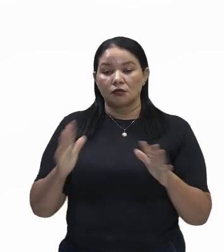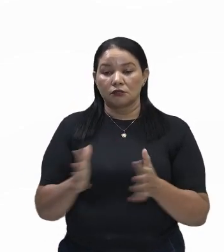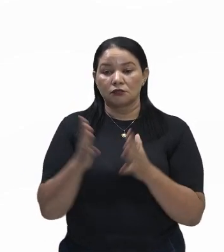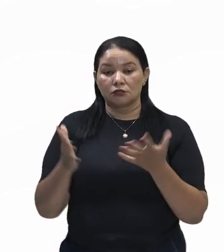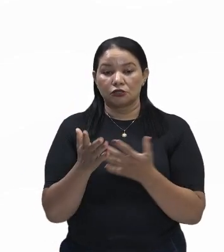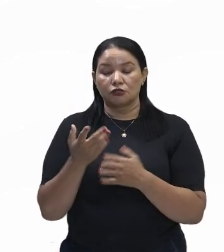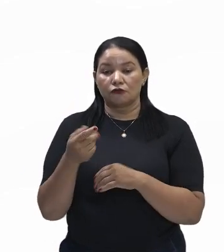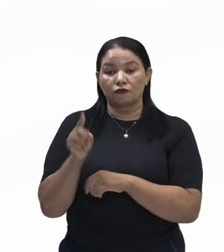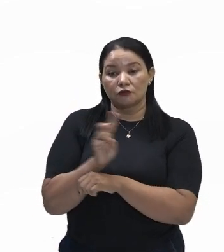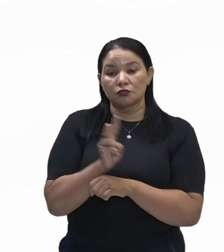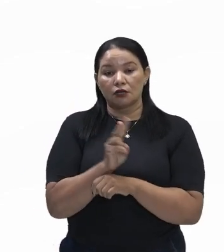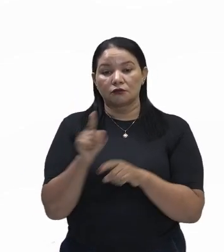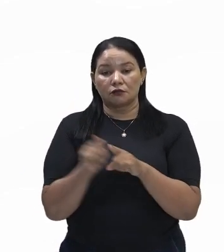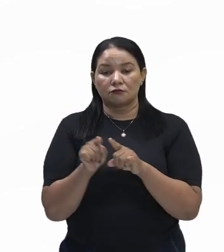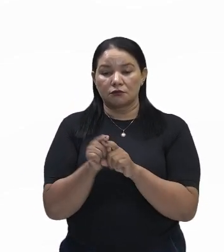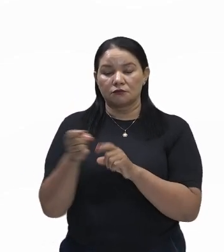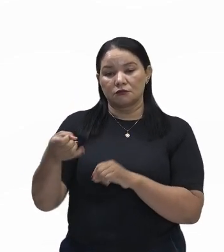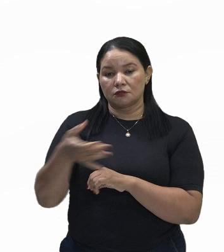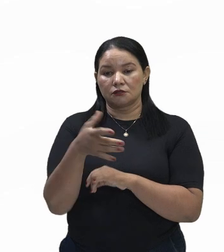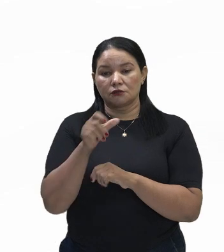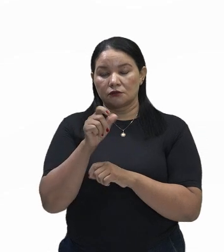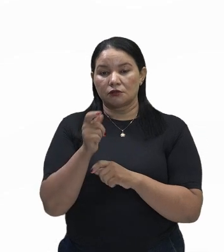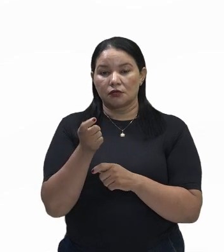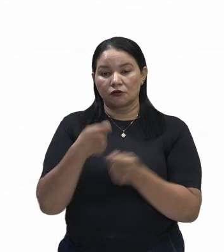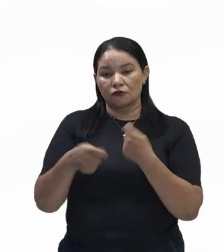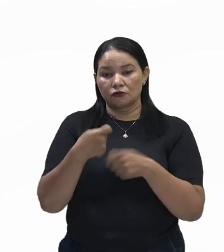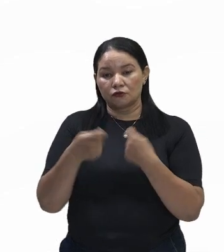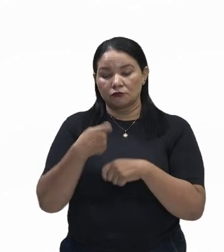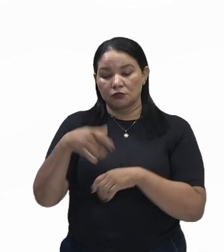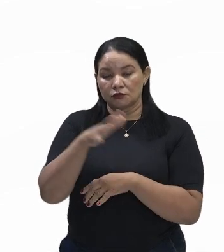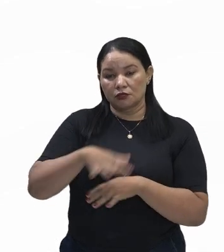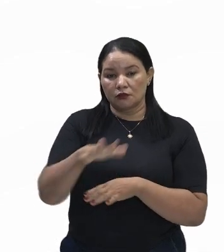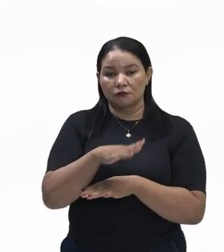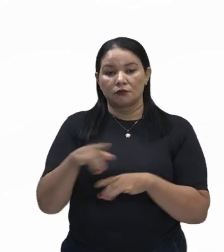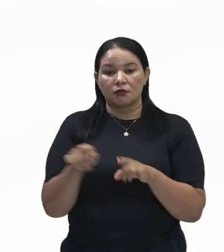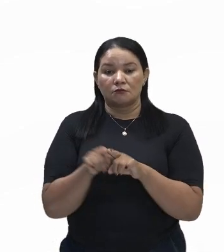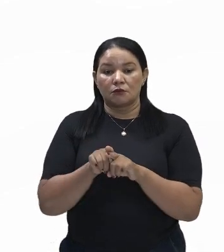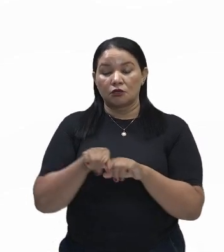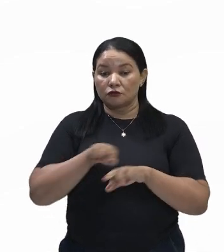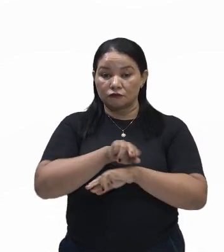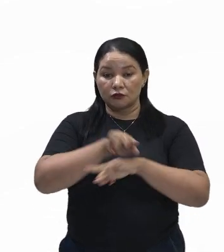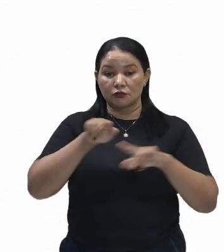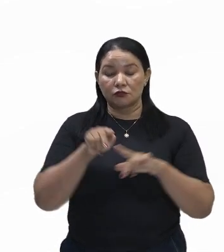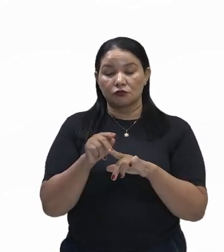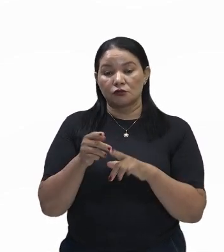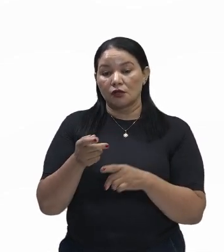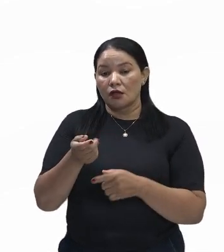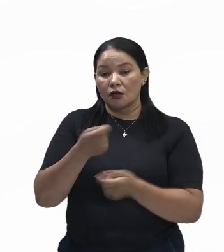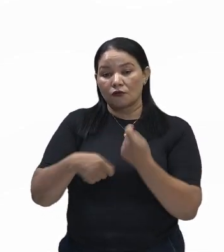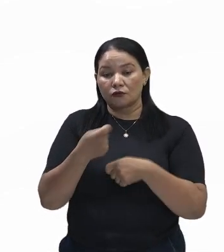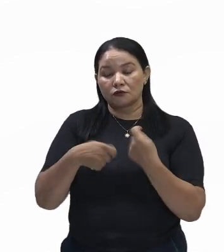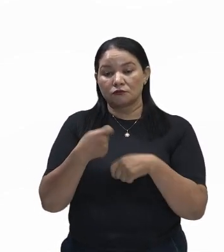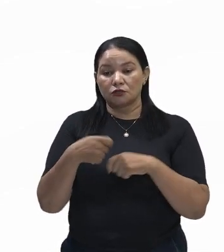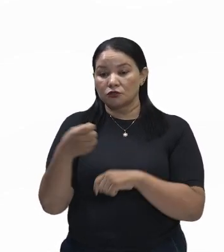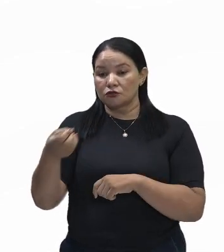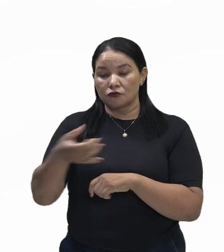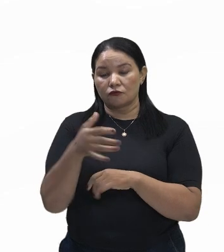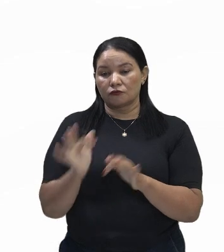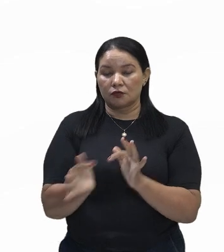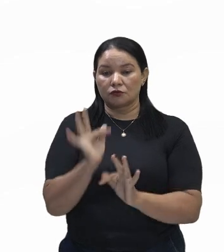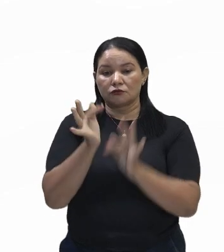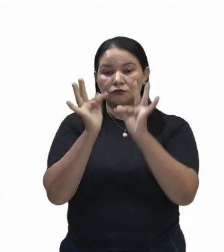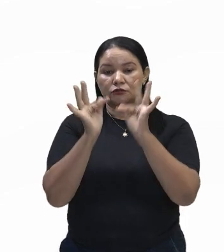da modernização da economia da região. Haverá uma diversificação da economia, com a inovação